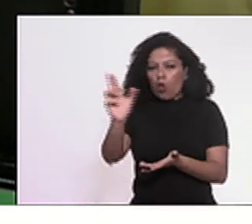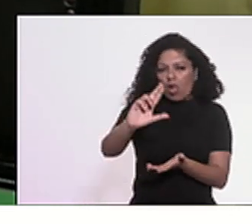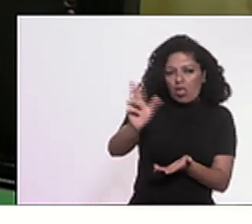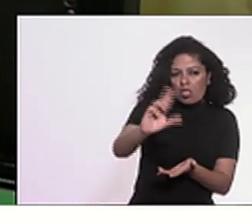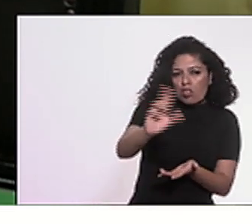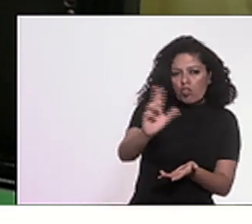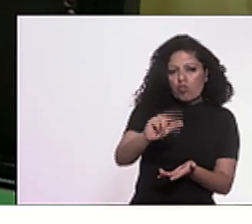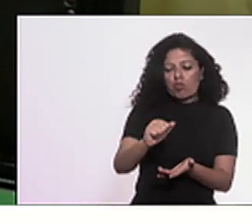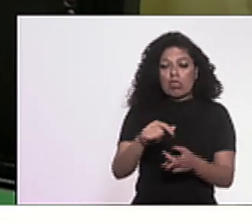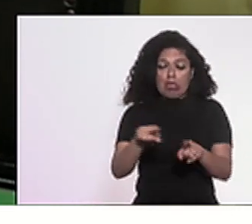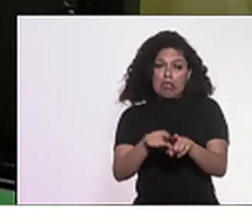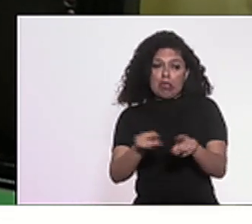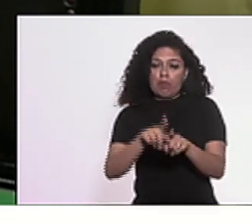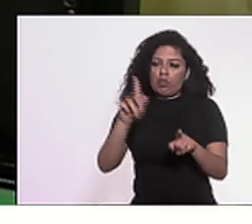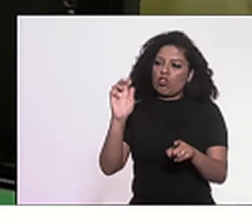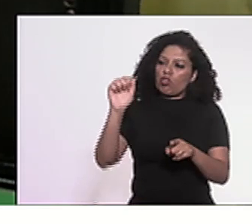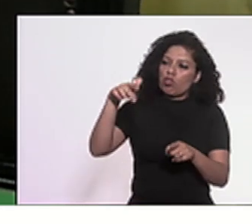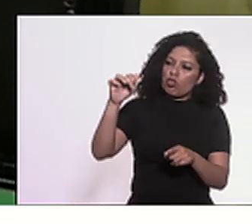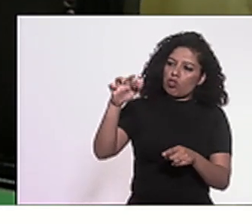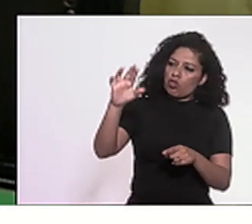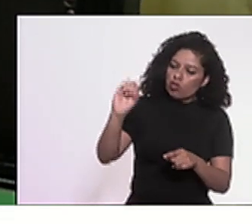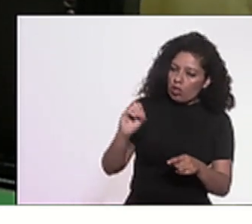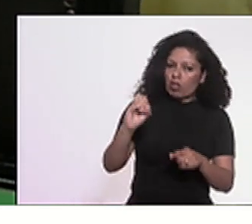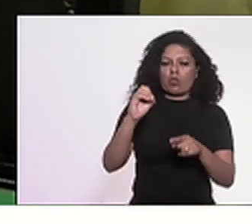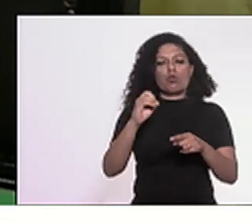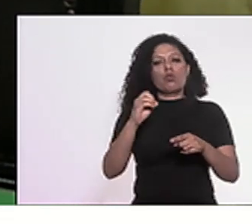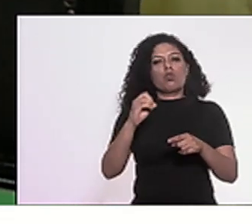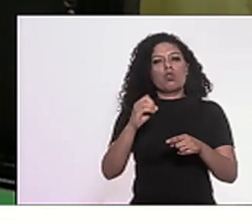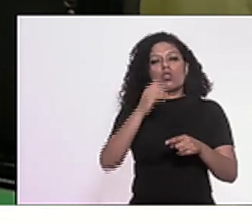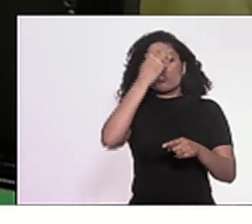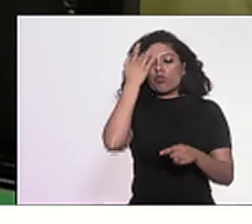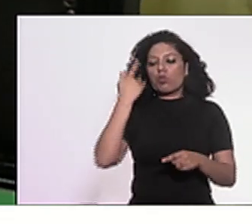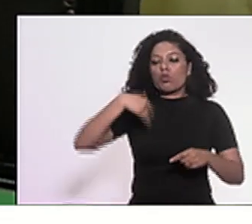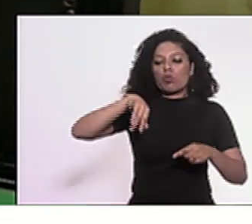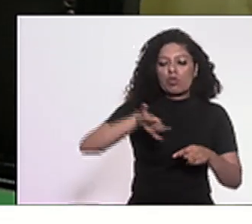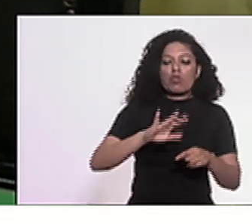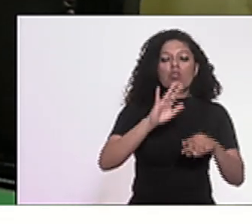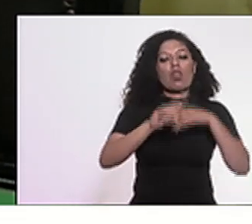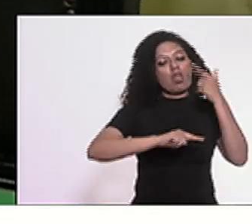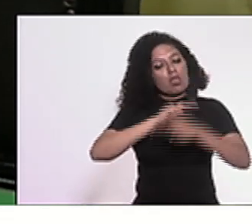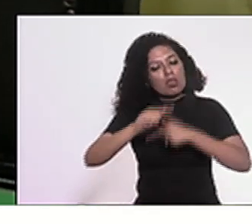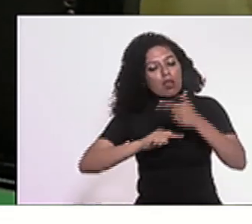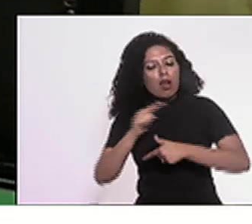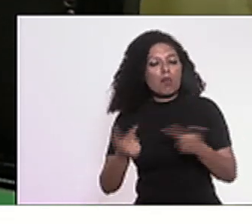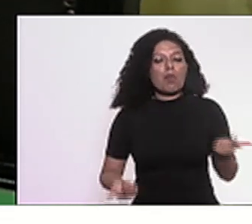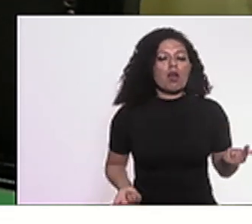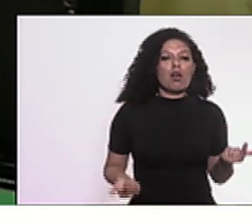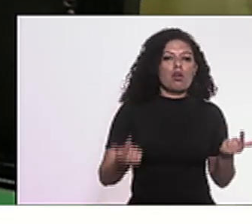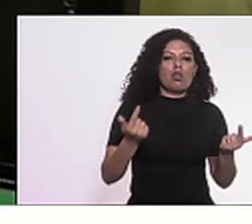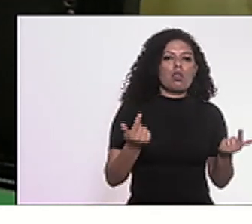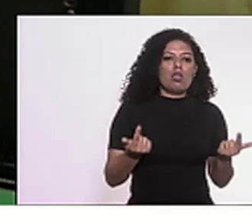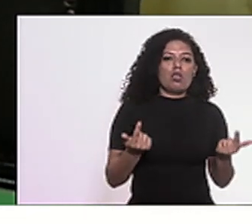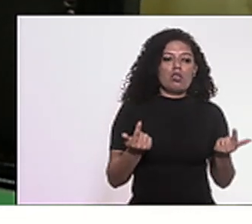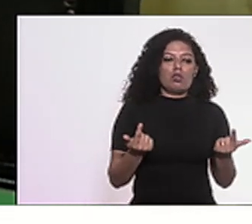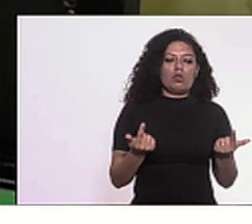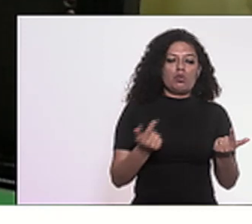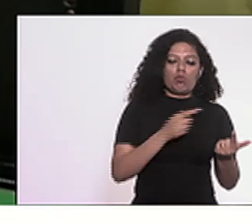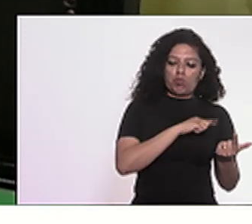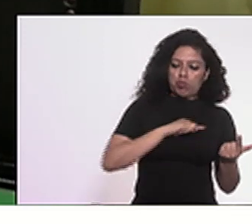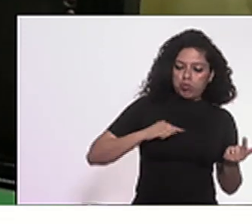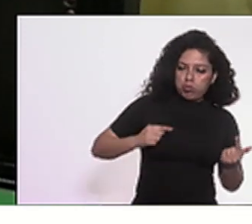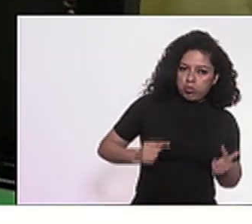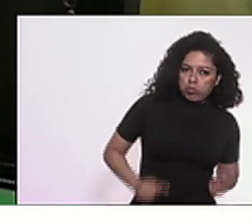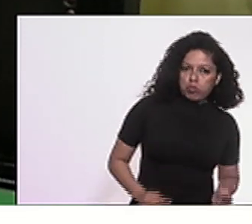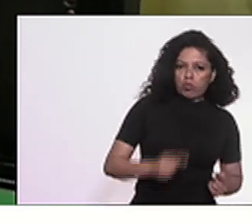religiosa e de gênero entre os servidores estaduais nos estabelecimentos e ambientes de trabalho do funcionarismo